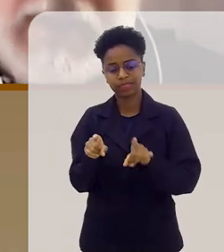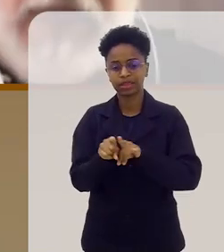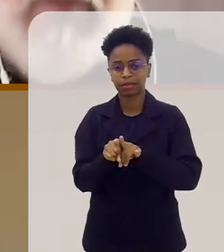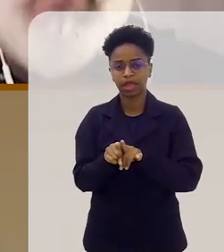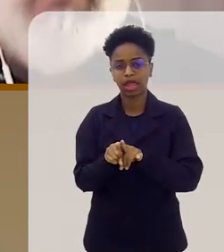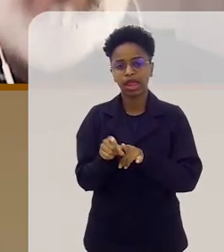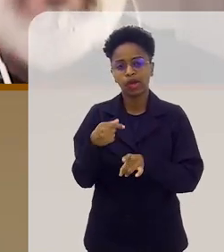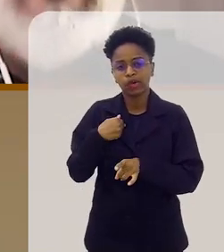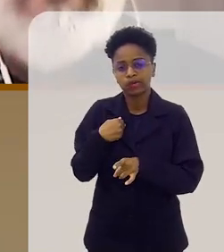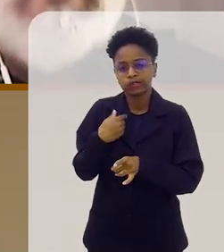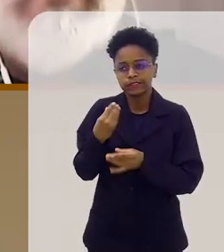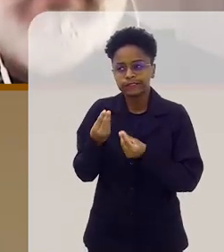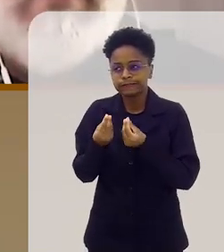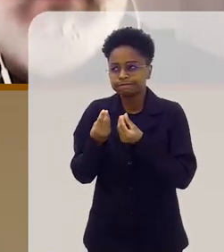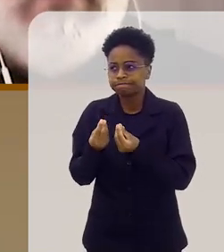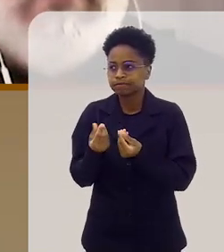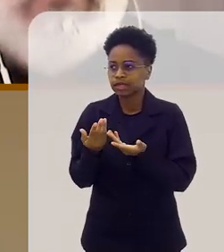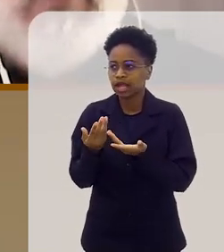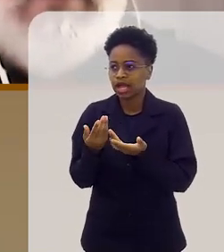Eu usei um pouco